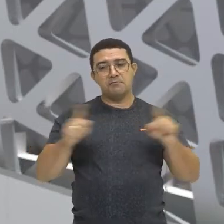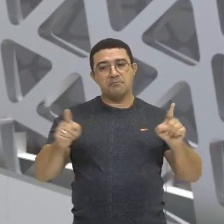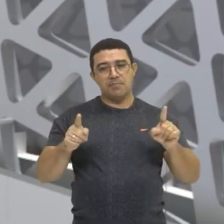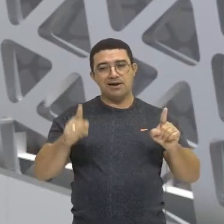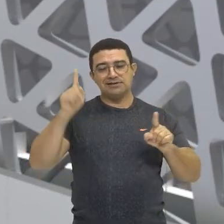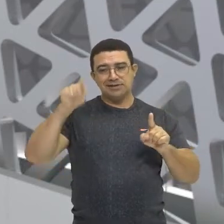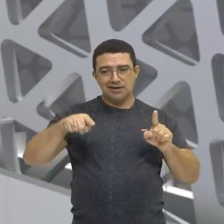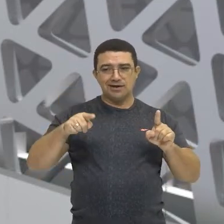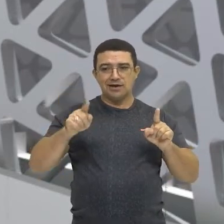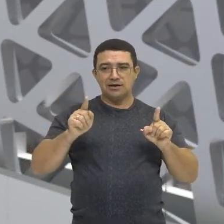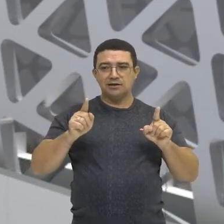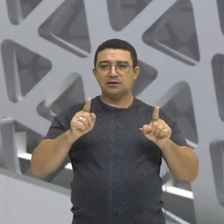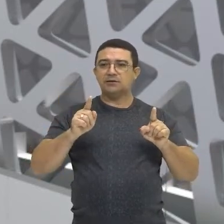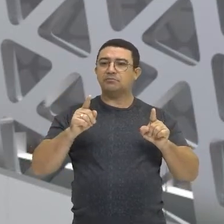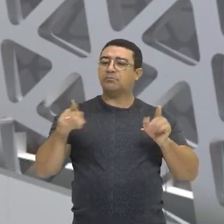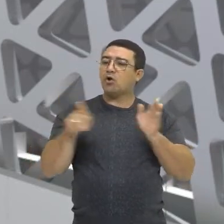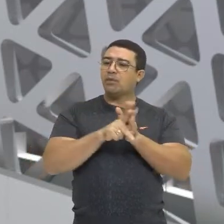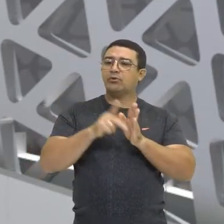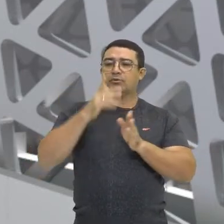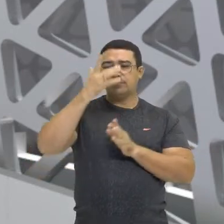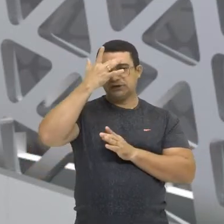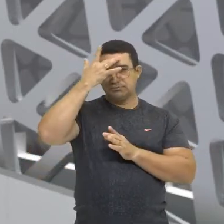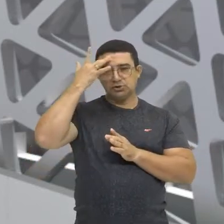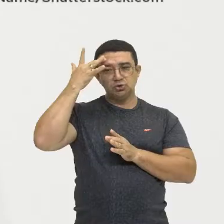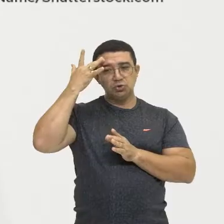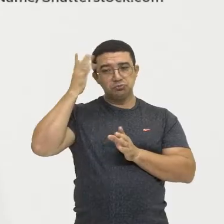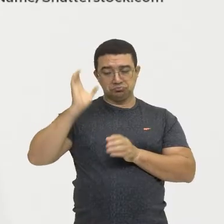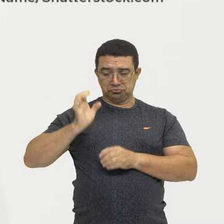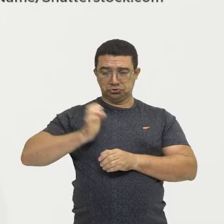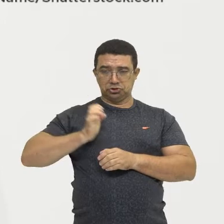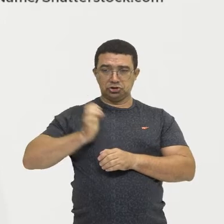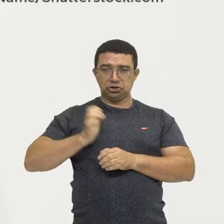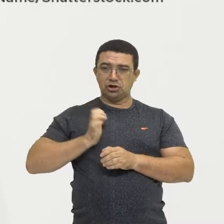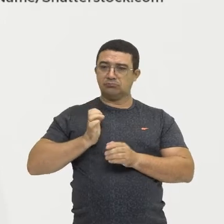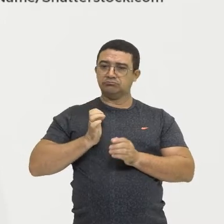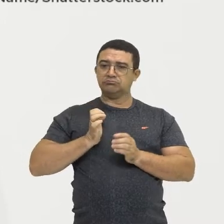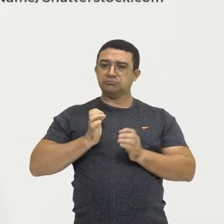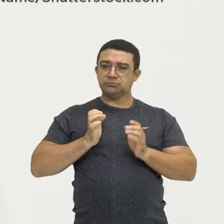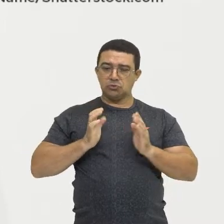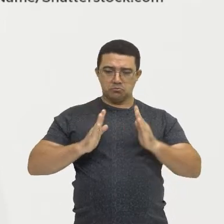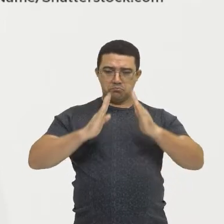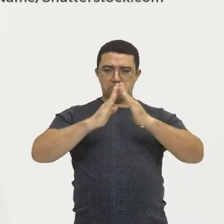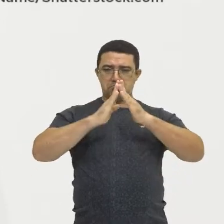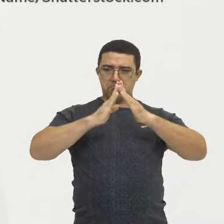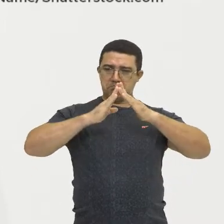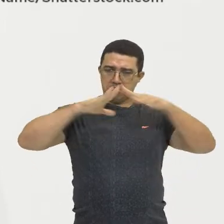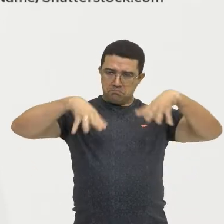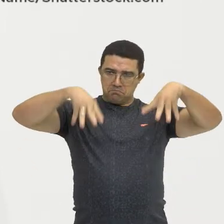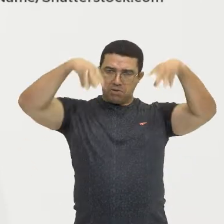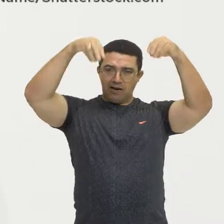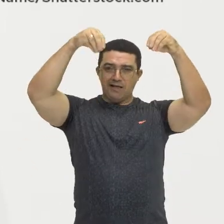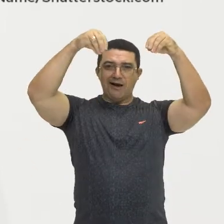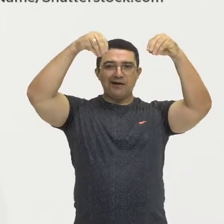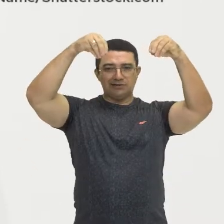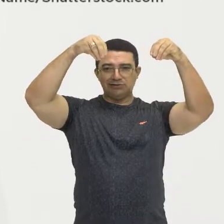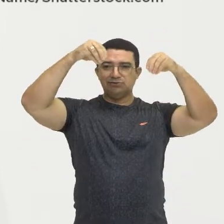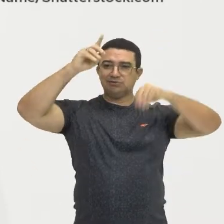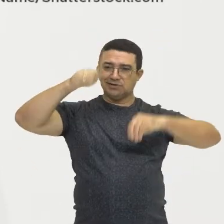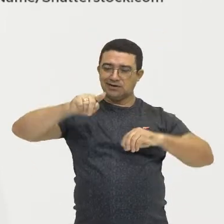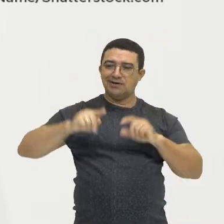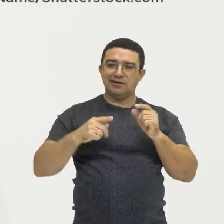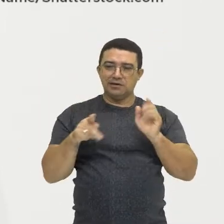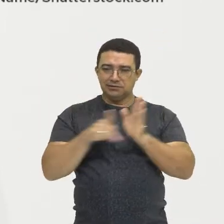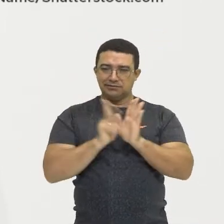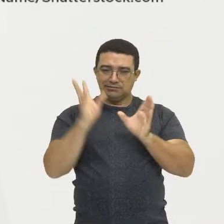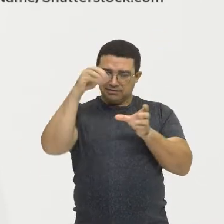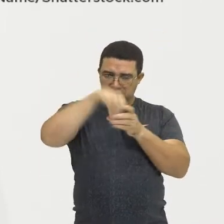o entretenimento dos nobres, né? Lá nos palácios. Então, esse é um dos aspectos. Essa